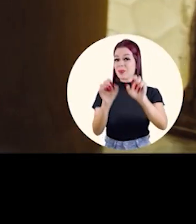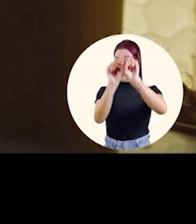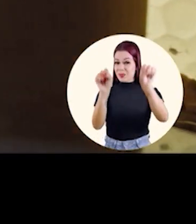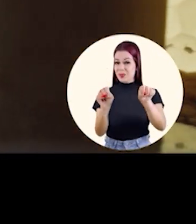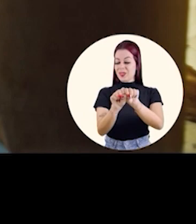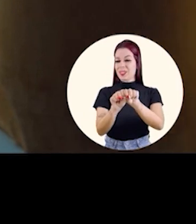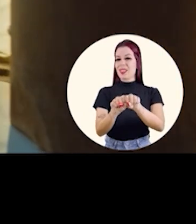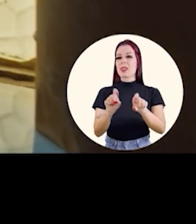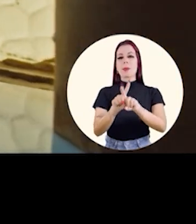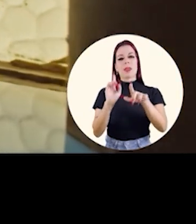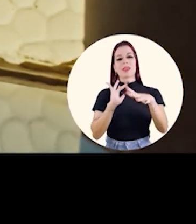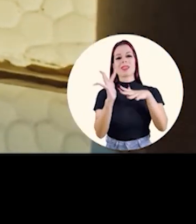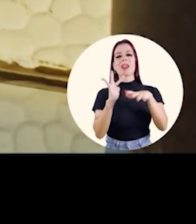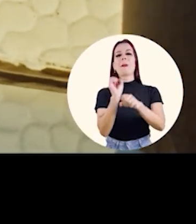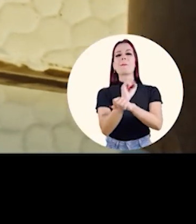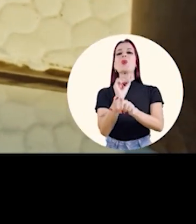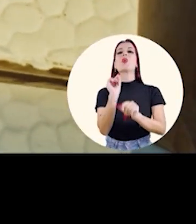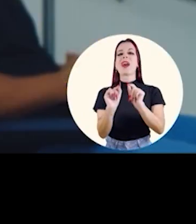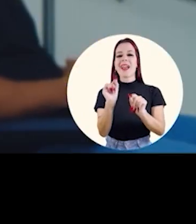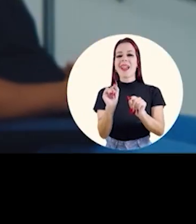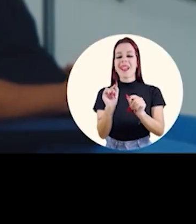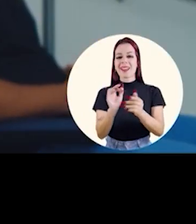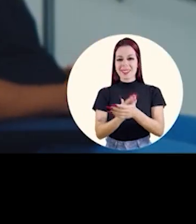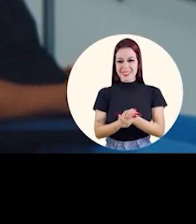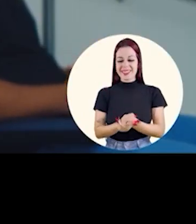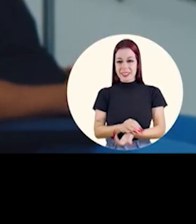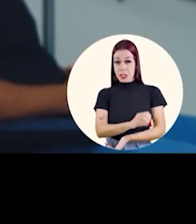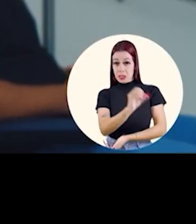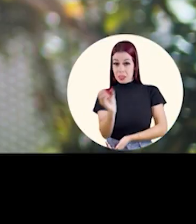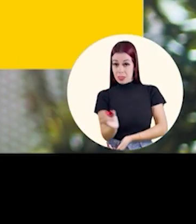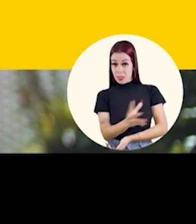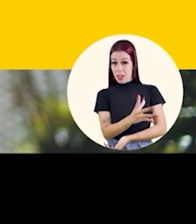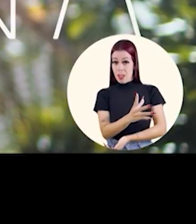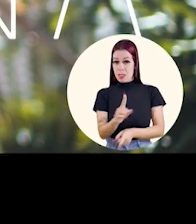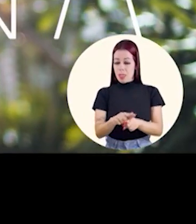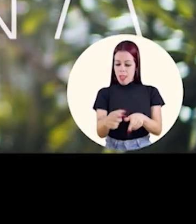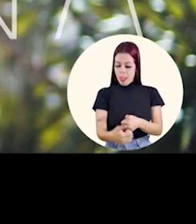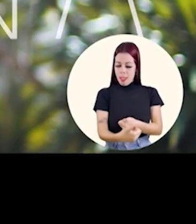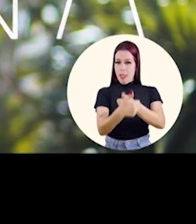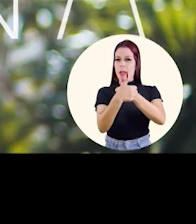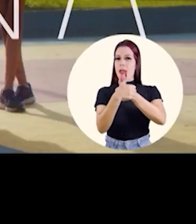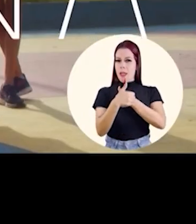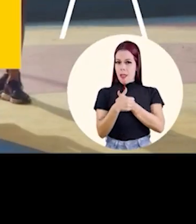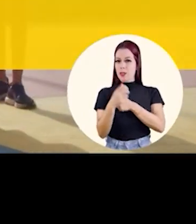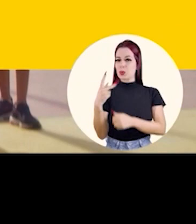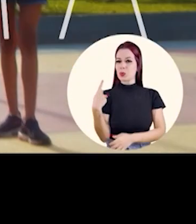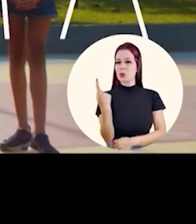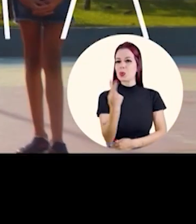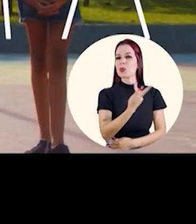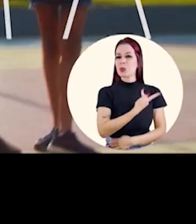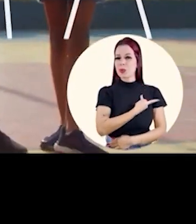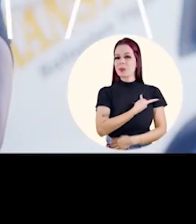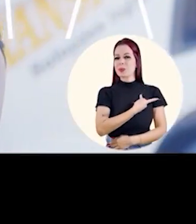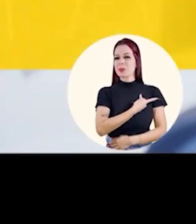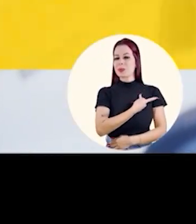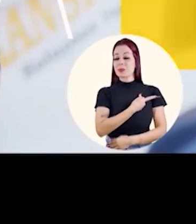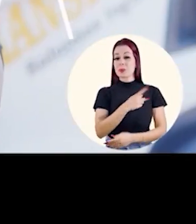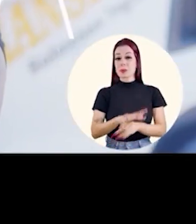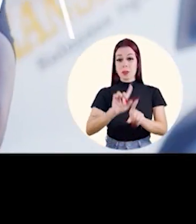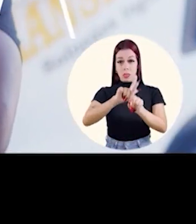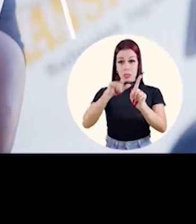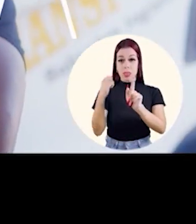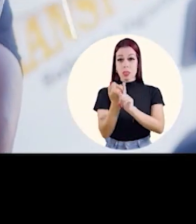sua casa pelas plataformas e redes sociais tá esperando o qu moderna próxima